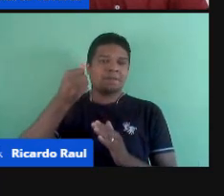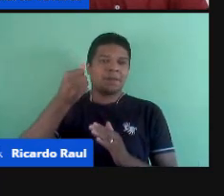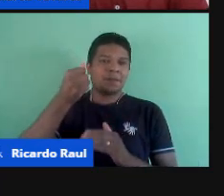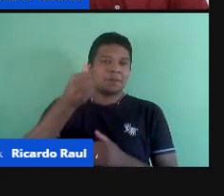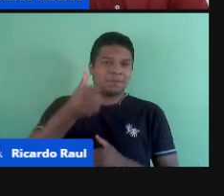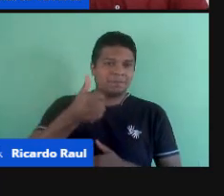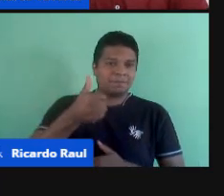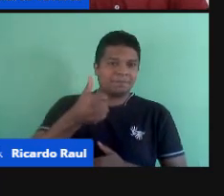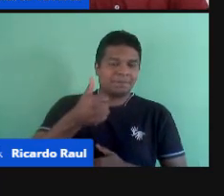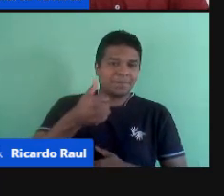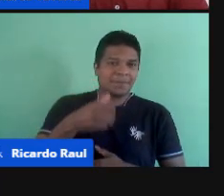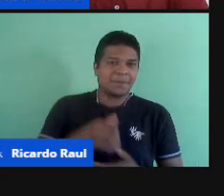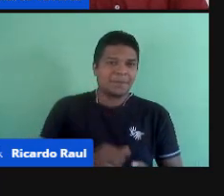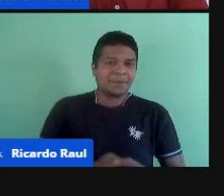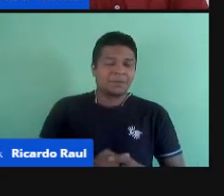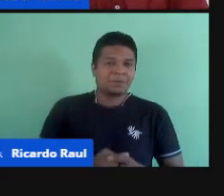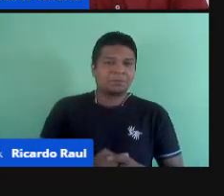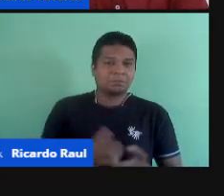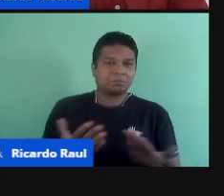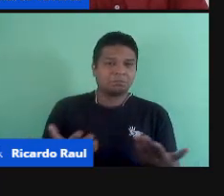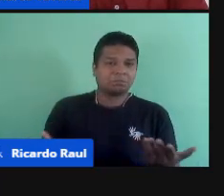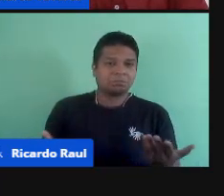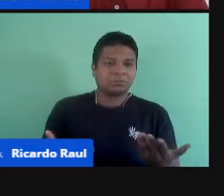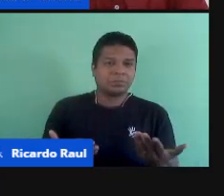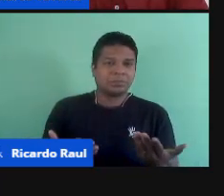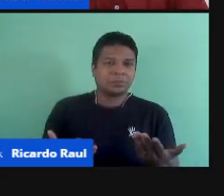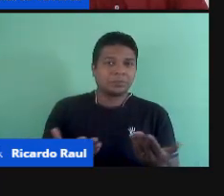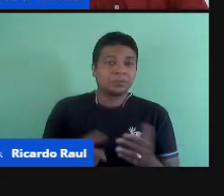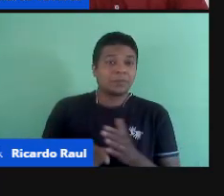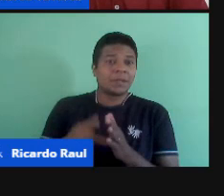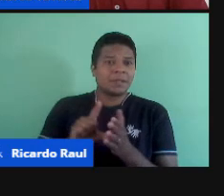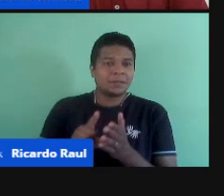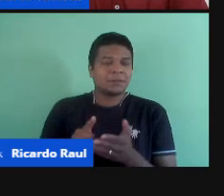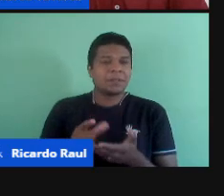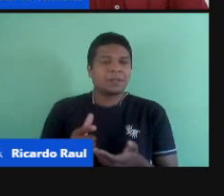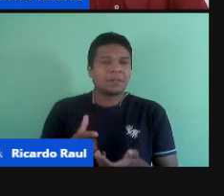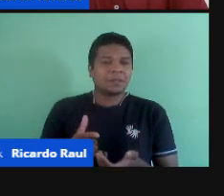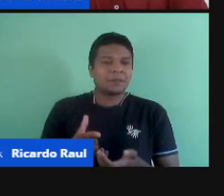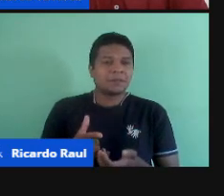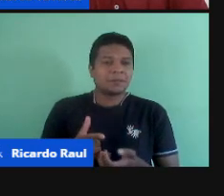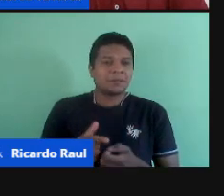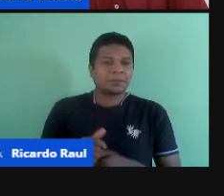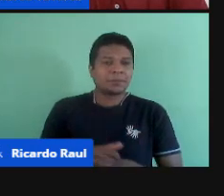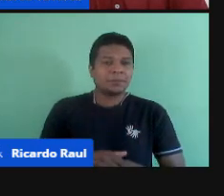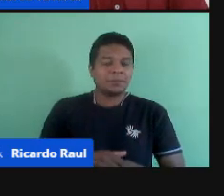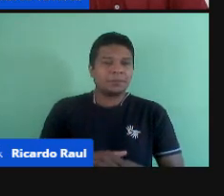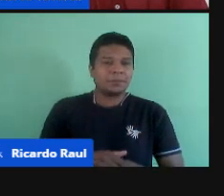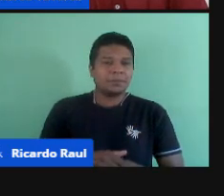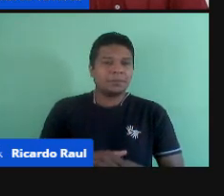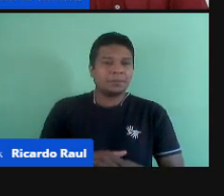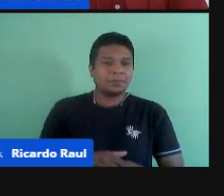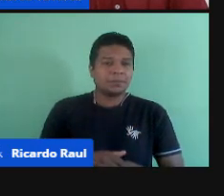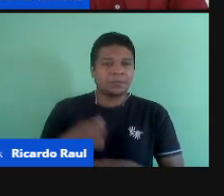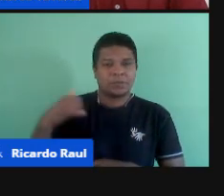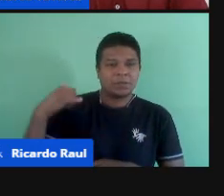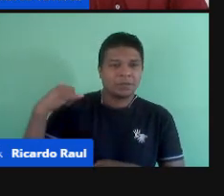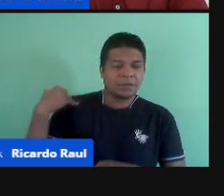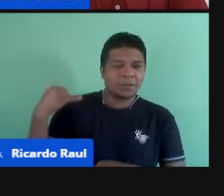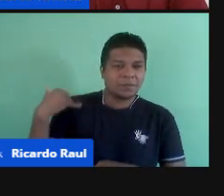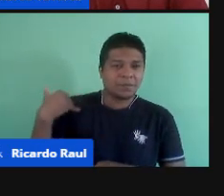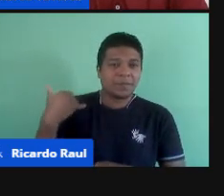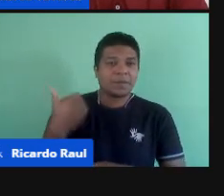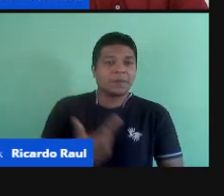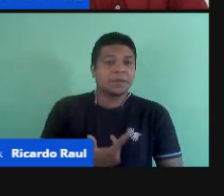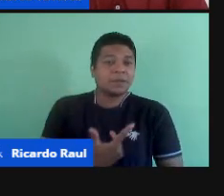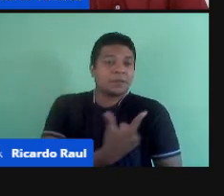isso, inclusive na antecipação da carga de idade, né? Com a vacinação